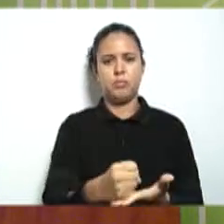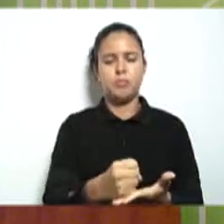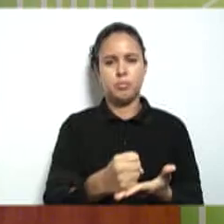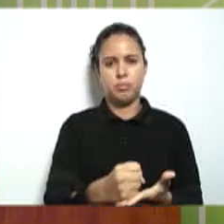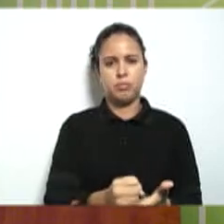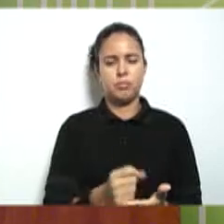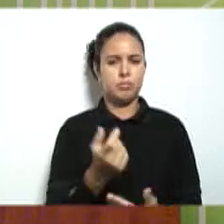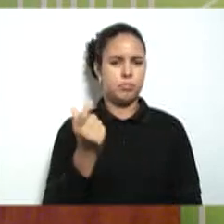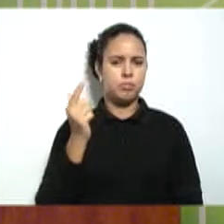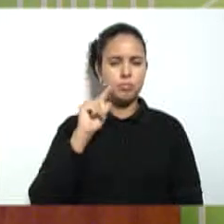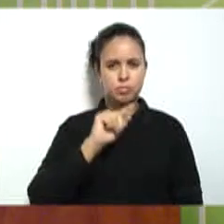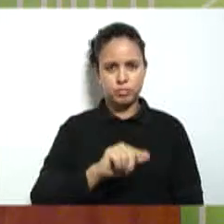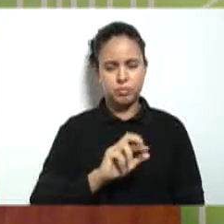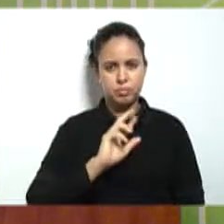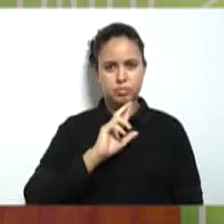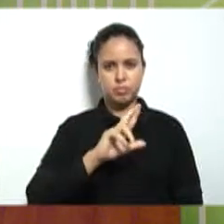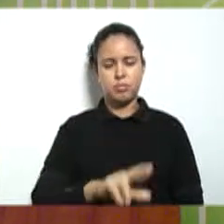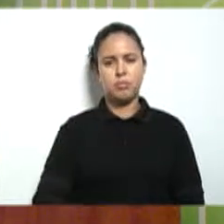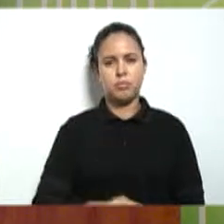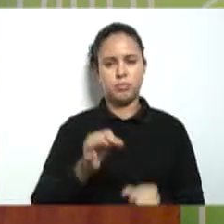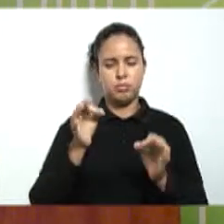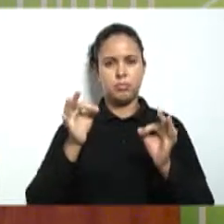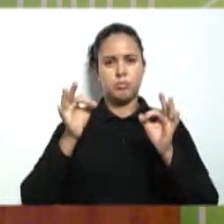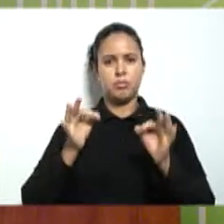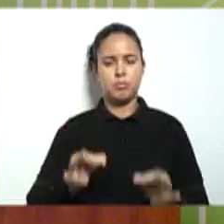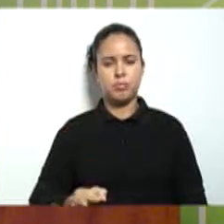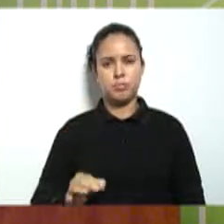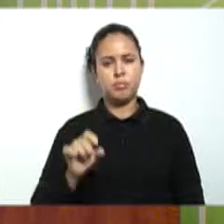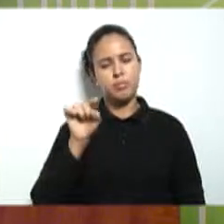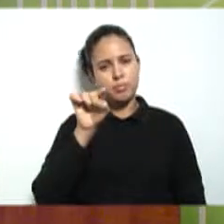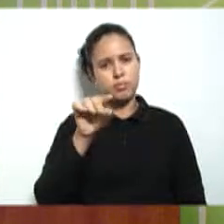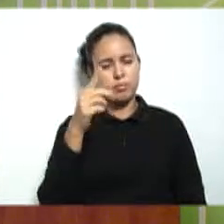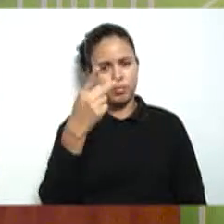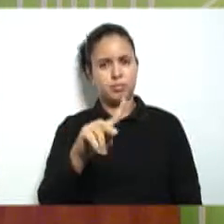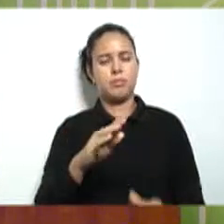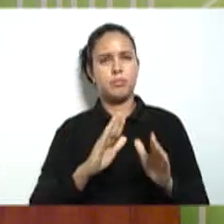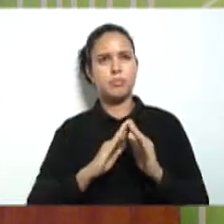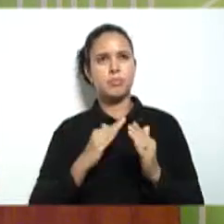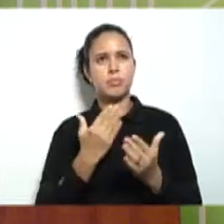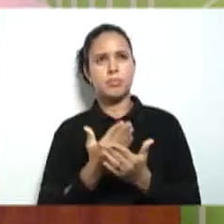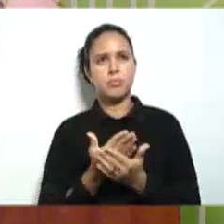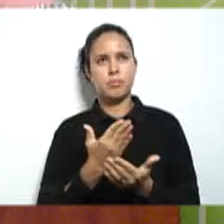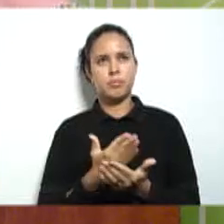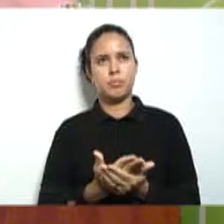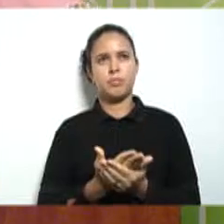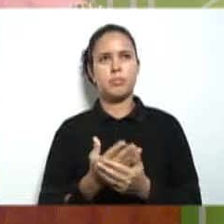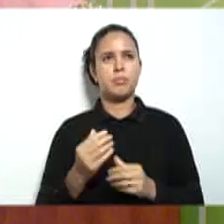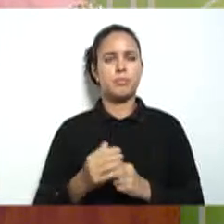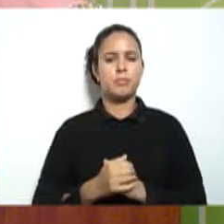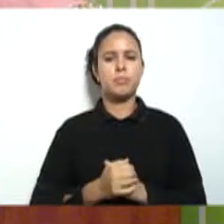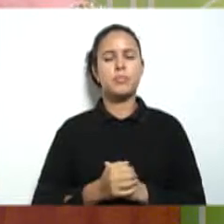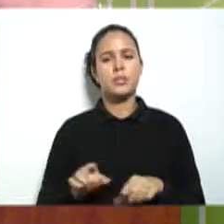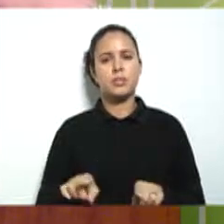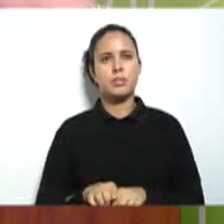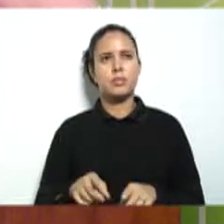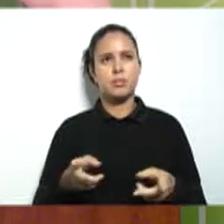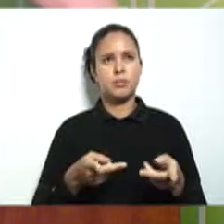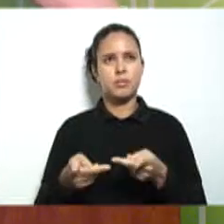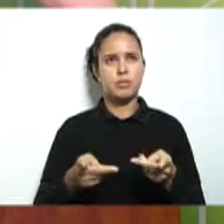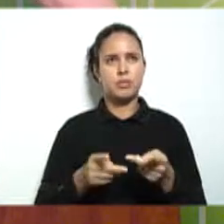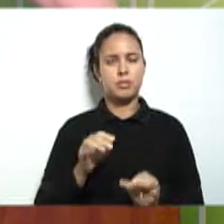para que esse trabalho consiga ser desenvolvido com bastante riqueza aí na escola. Por isso a gente conta com vocês. Sobre o projeto